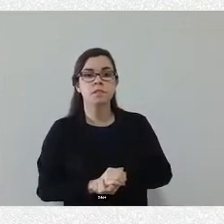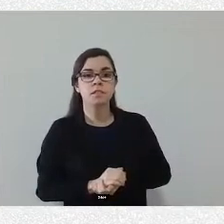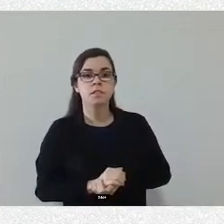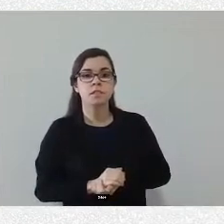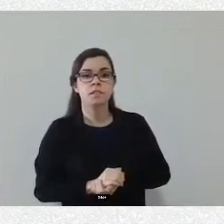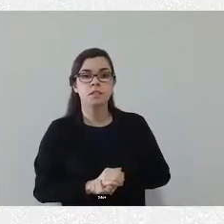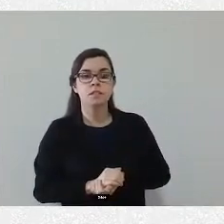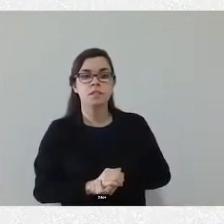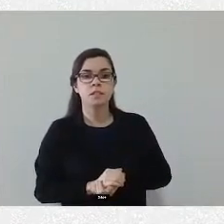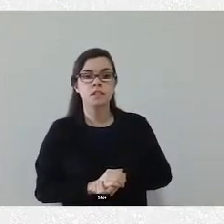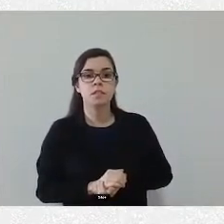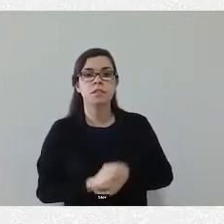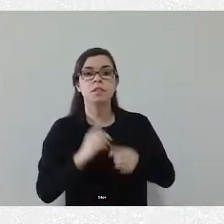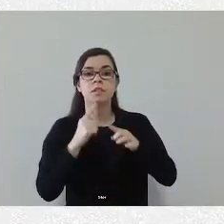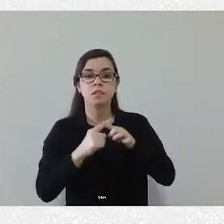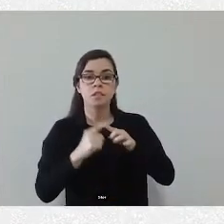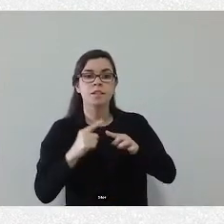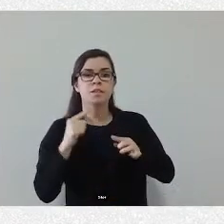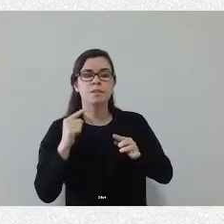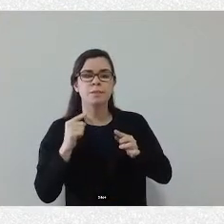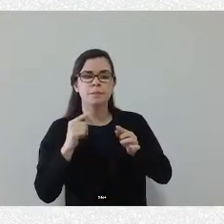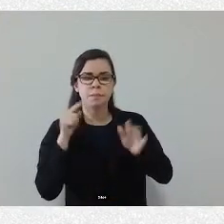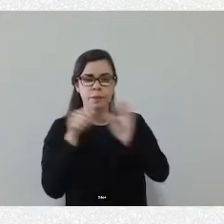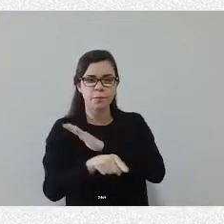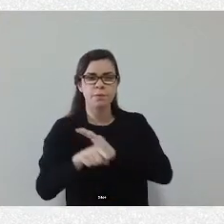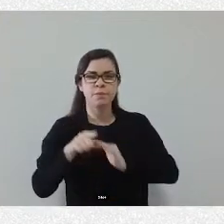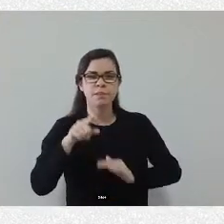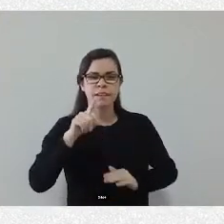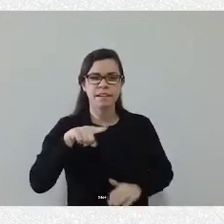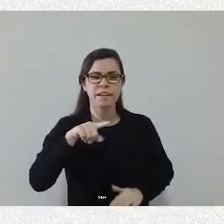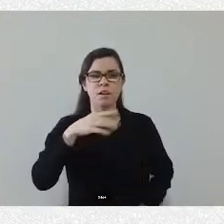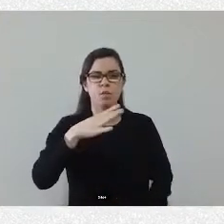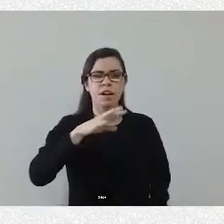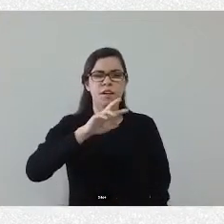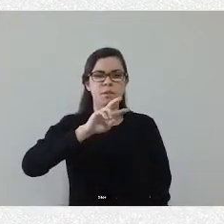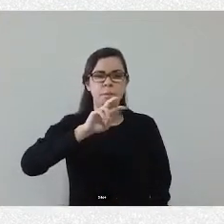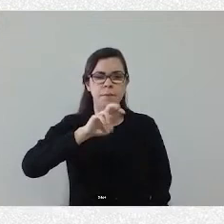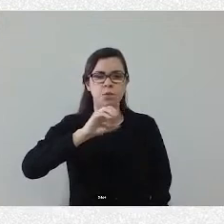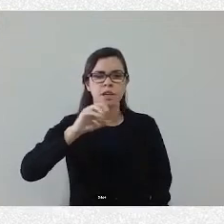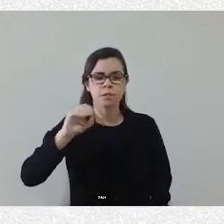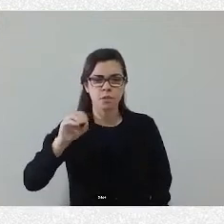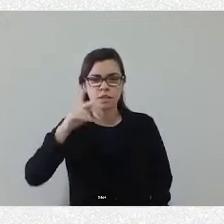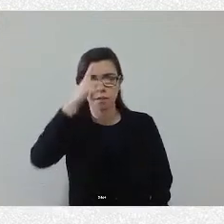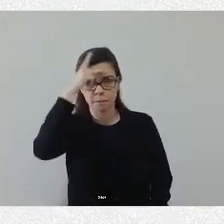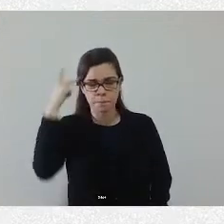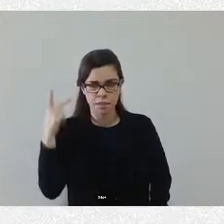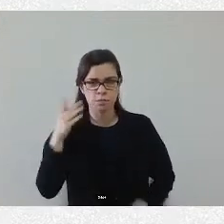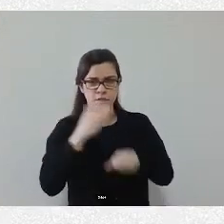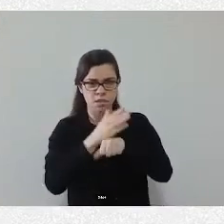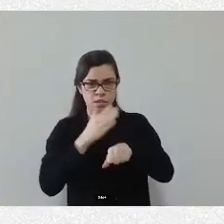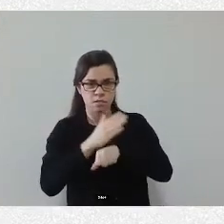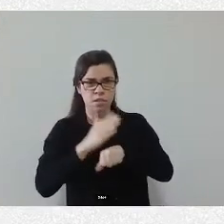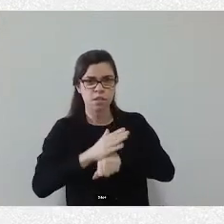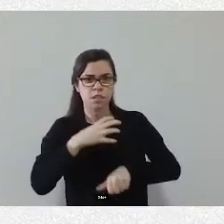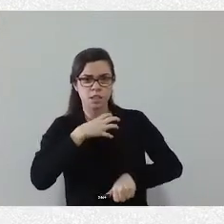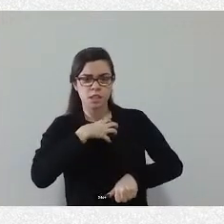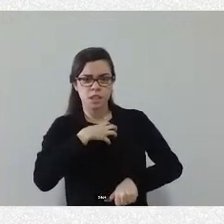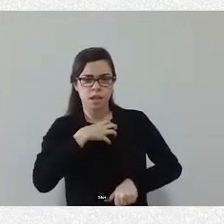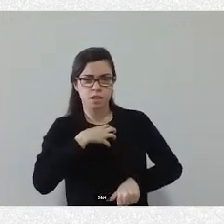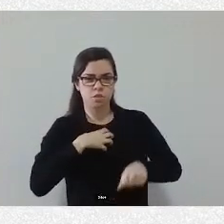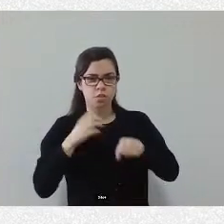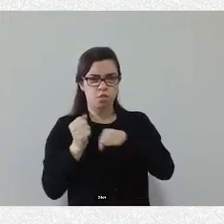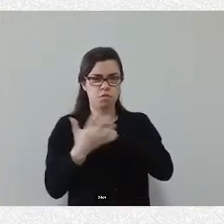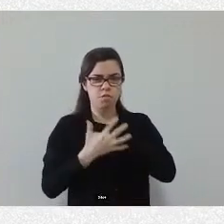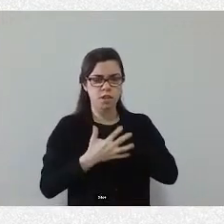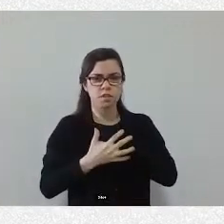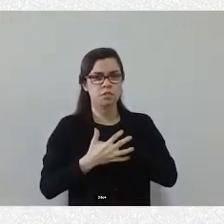um questionamento se seriam 4.500 participantes com sintomas de Covid. Na verdade, são 4.000, cerca de, o cálculo